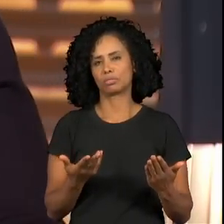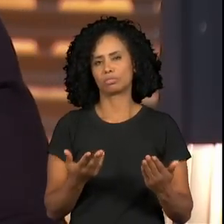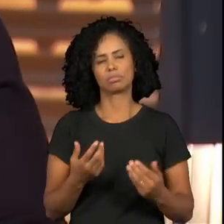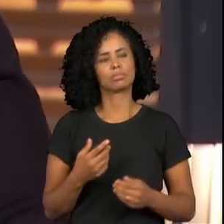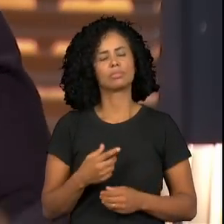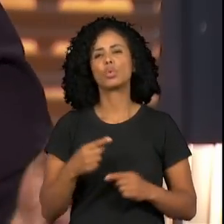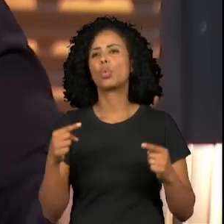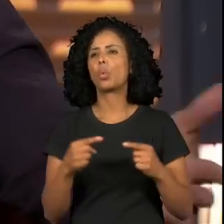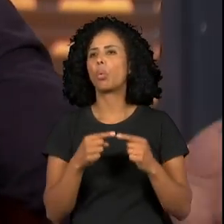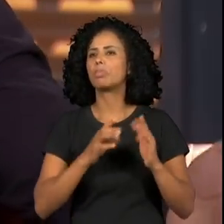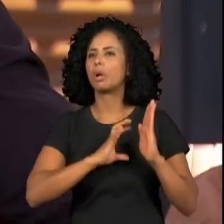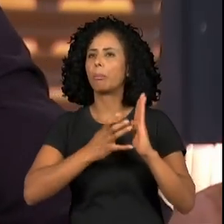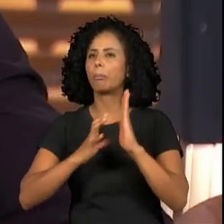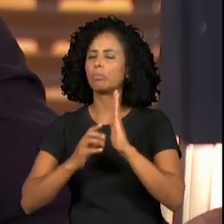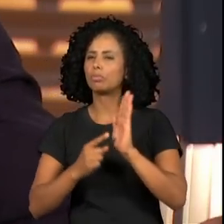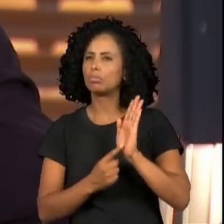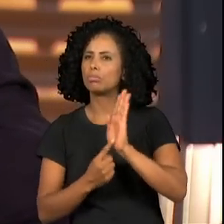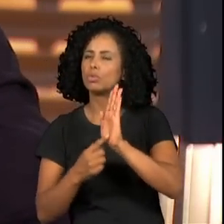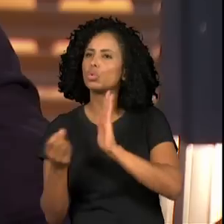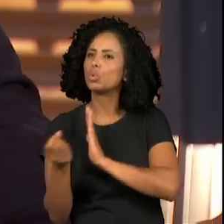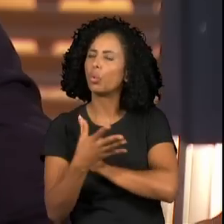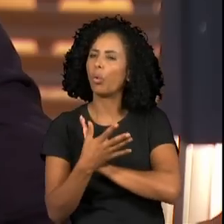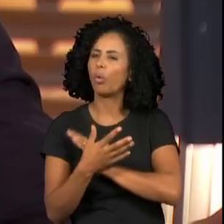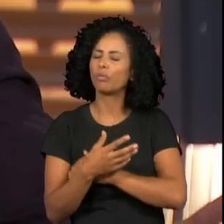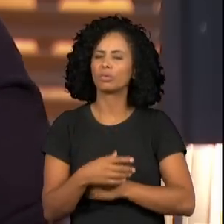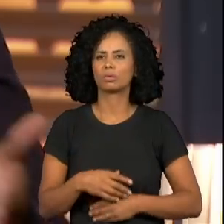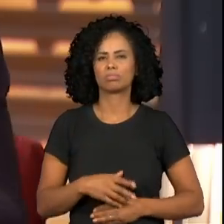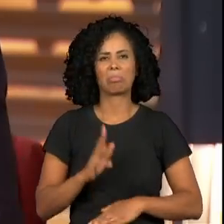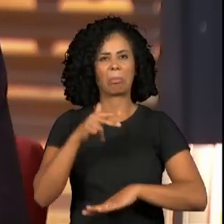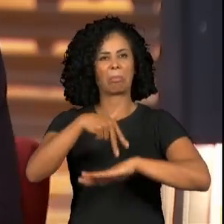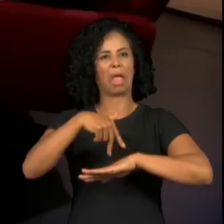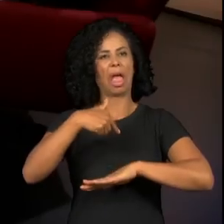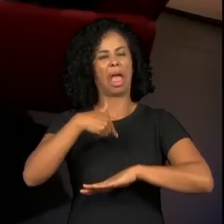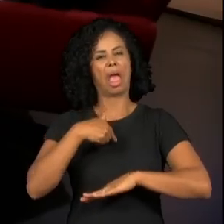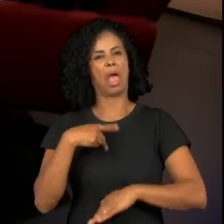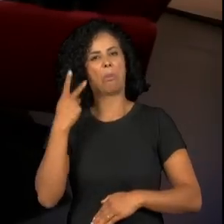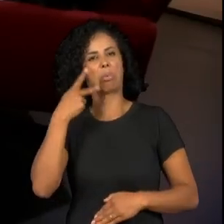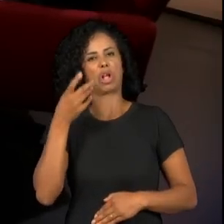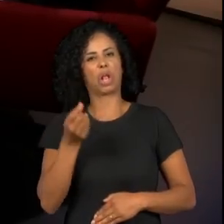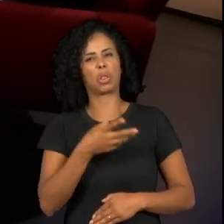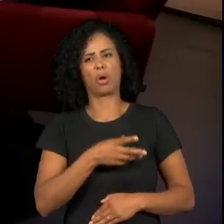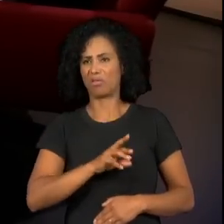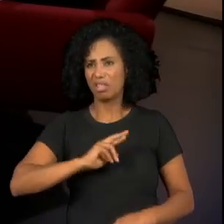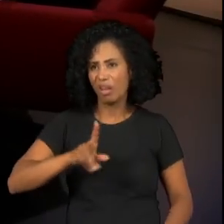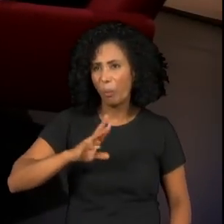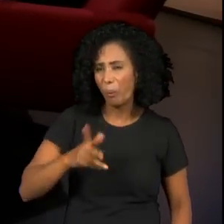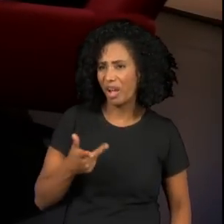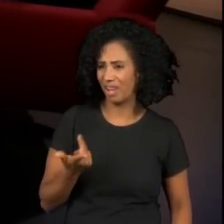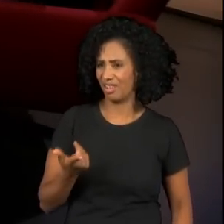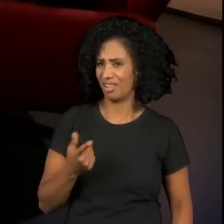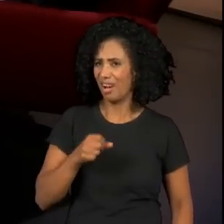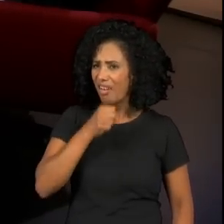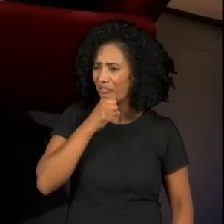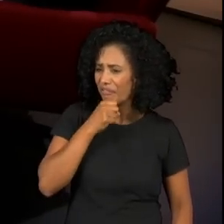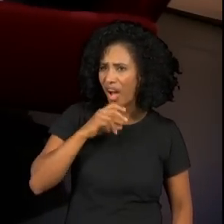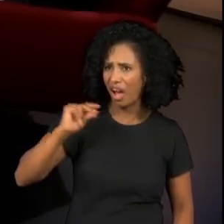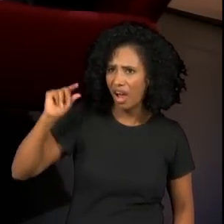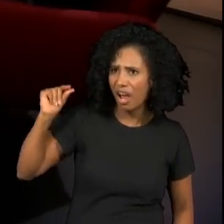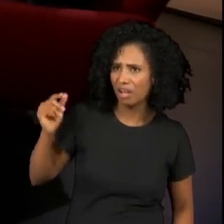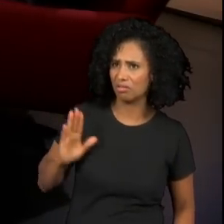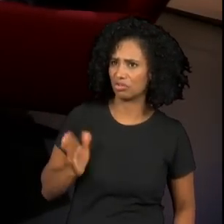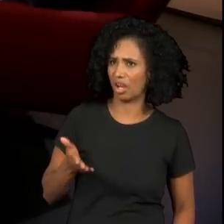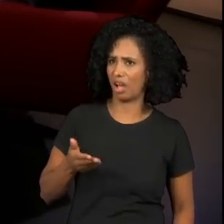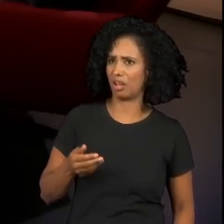política. Pô, mas você está mais de 20 anos na política, cara. A nova política do Brasil se apresenta sempre como uma política velha, já nasce